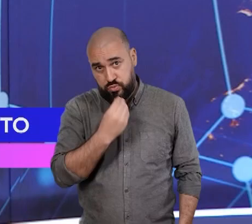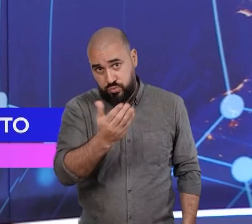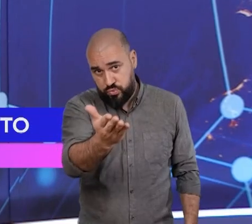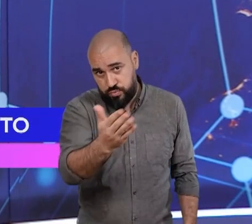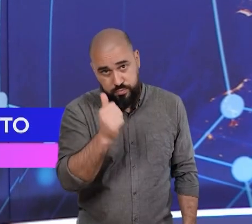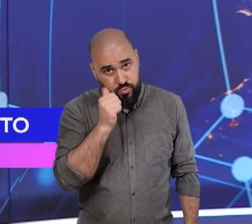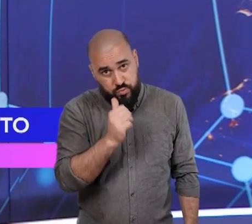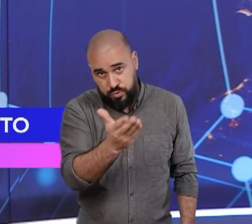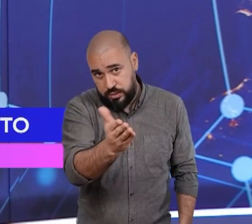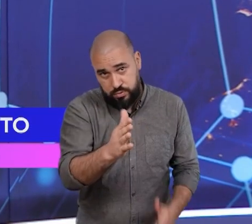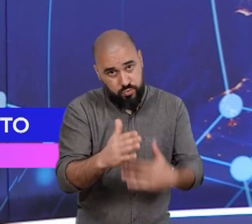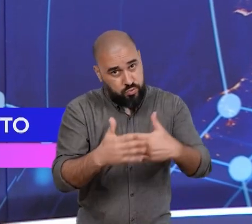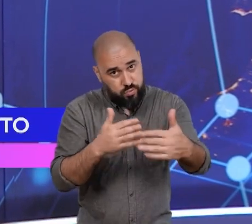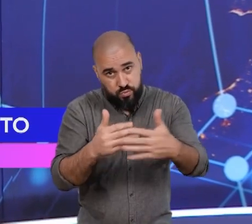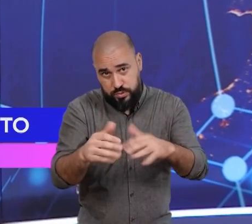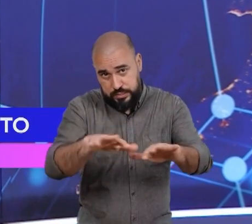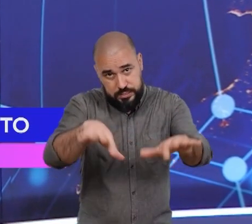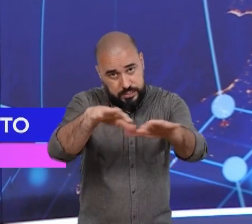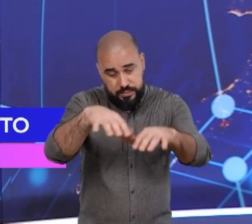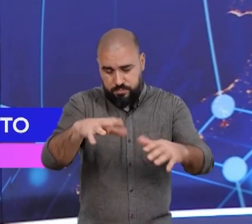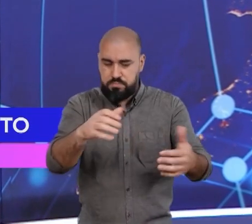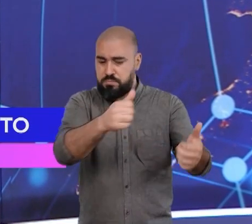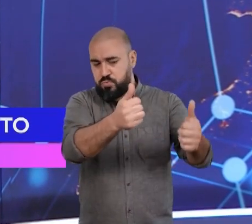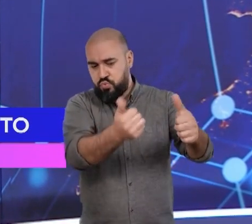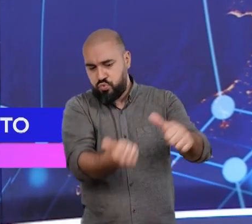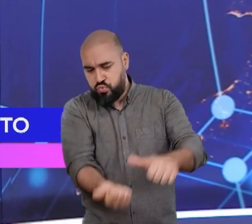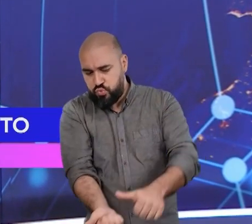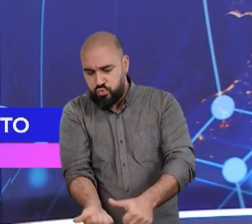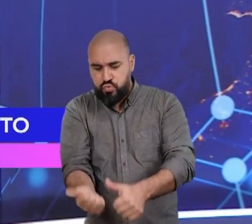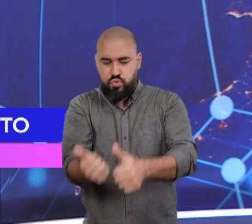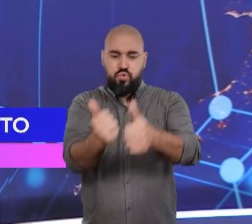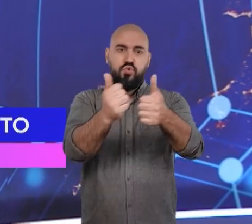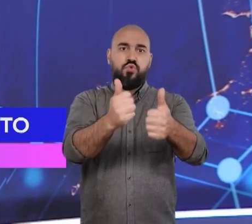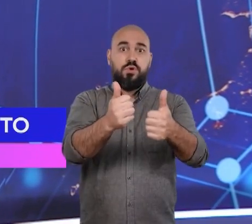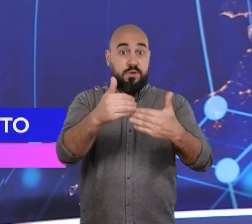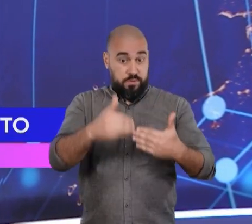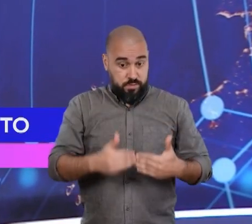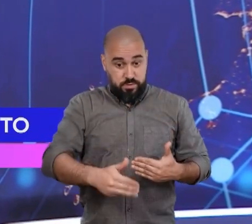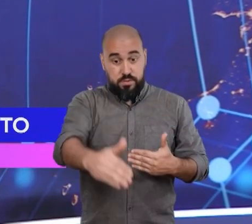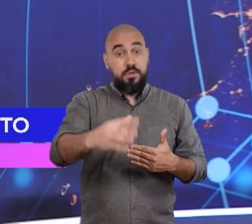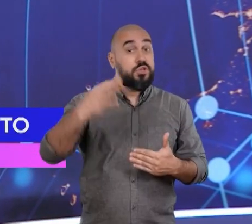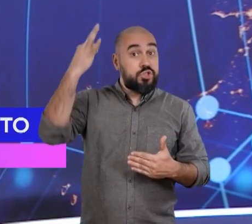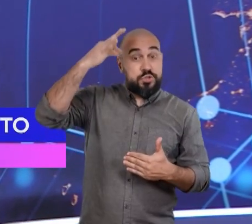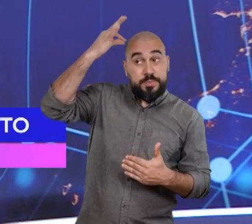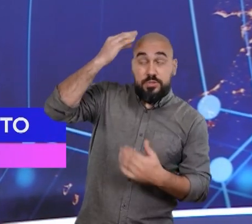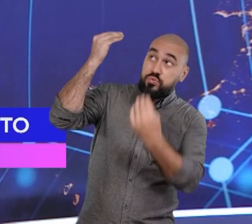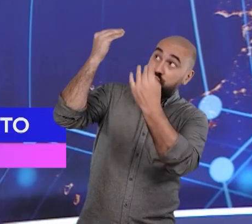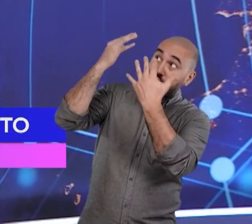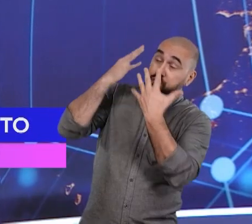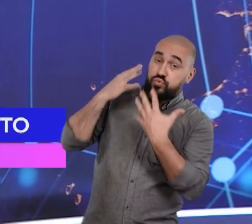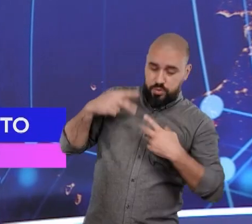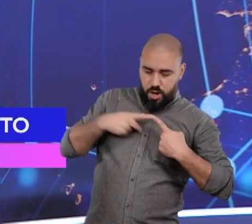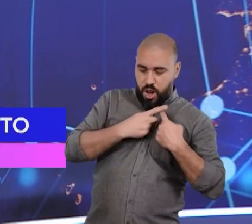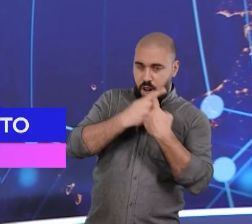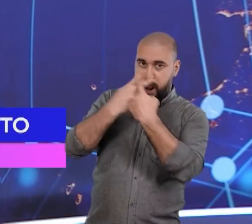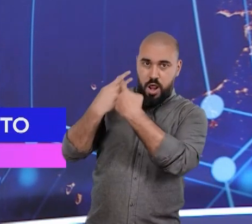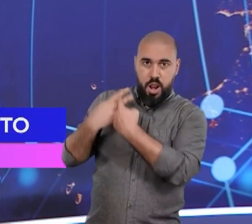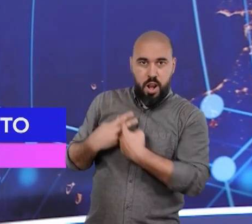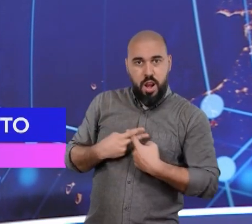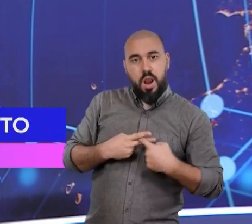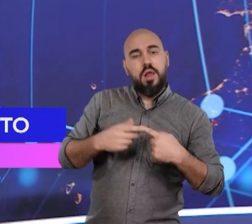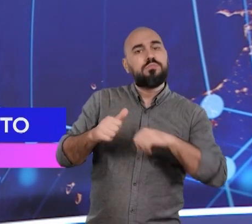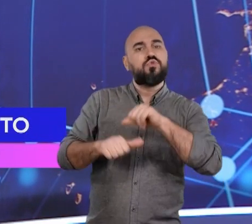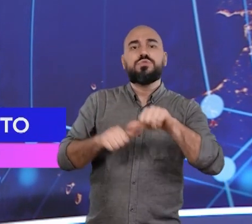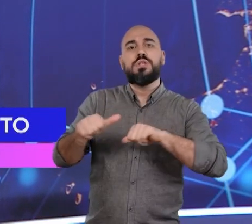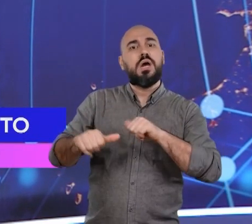batizada, e a partir dali o Espírito começa a trabalhar na sua vida. Ele vai moldando você, vai transformando a